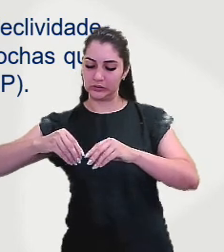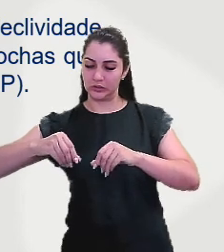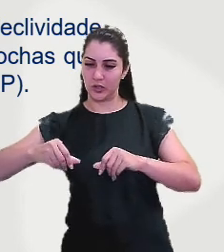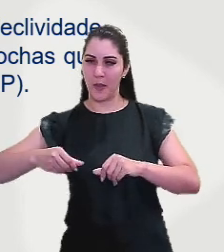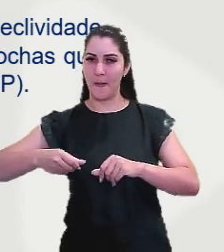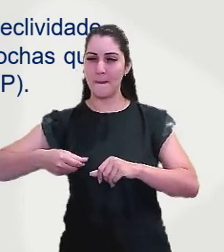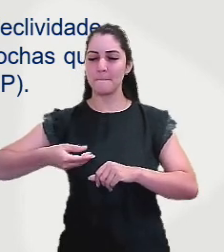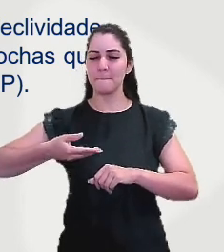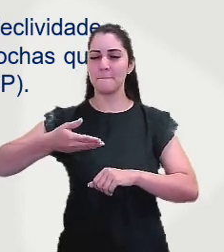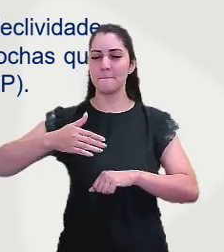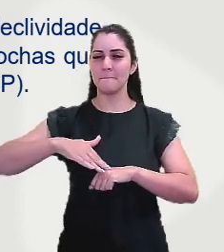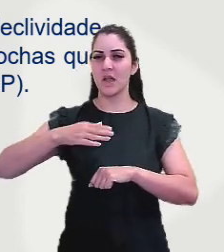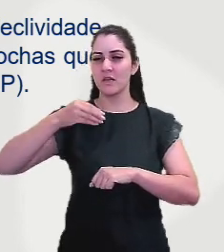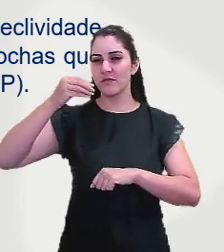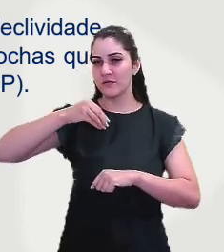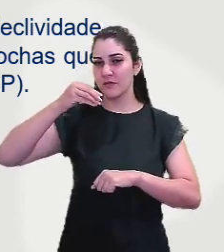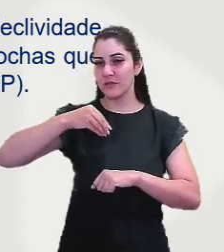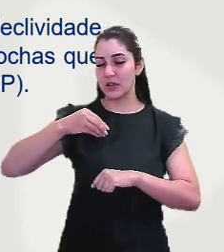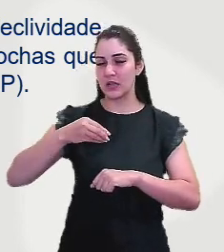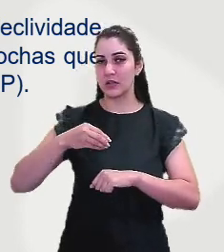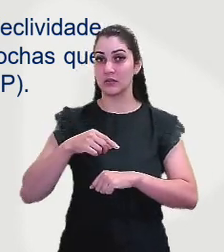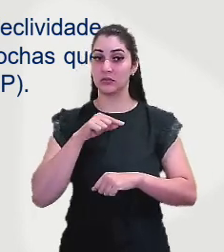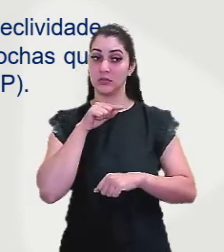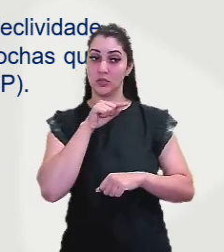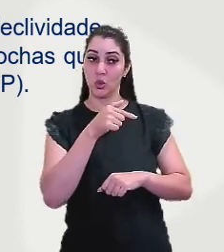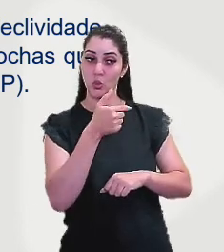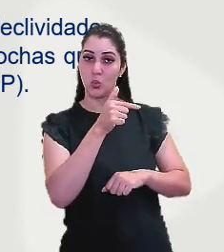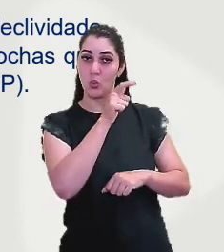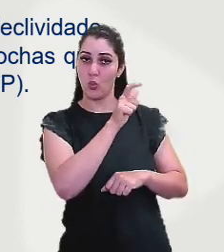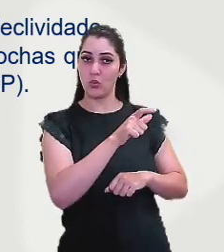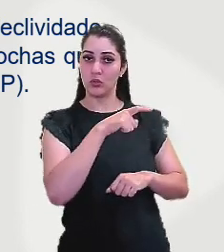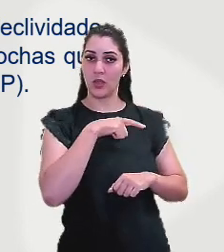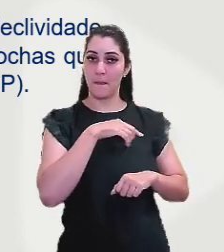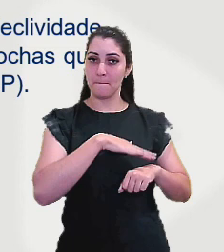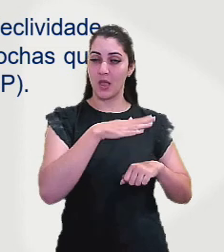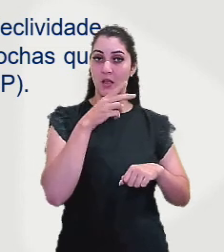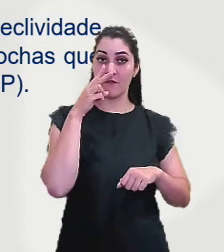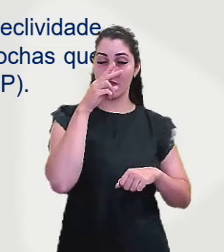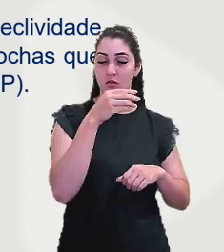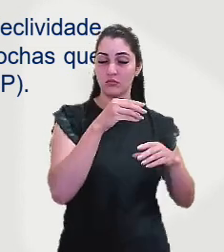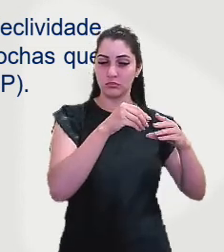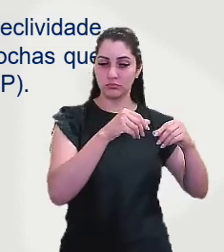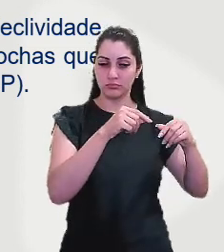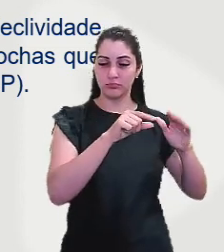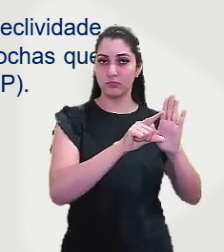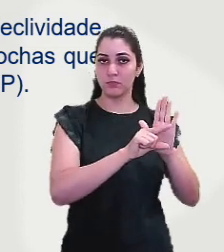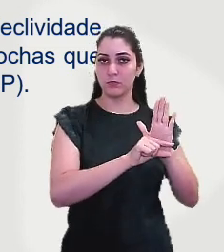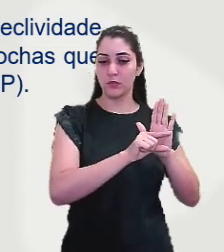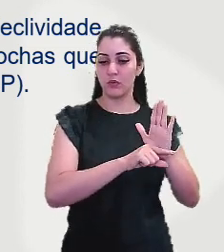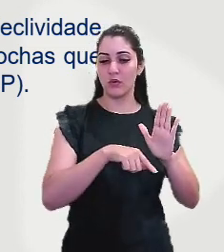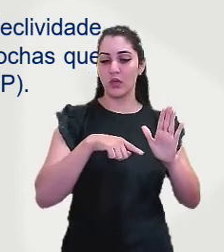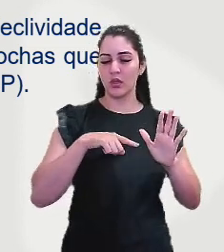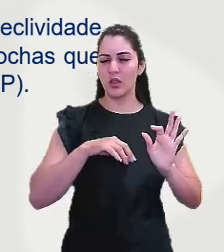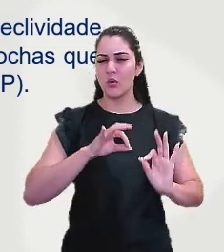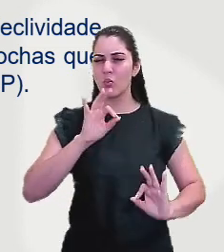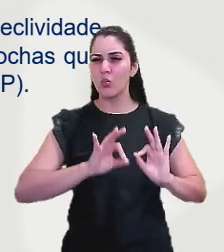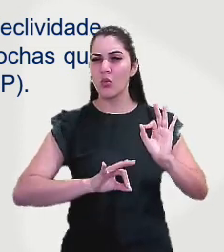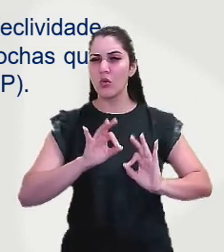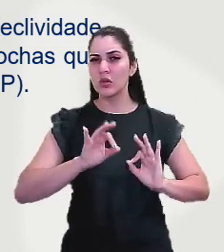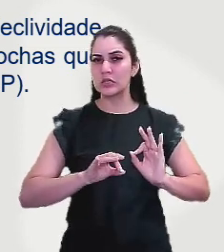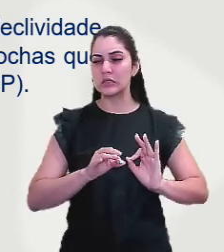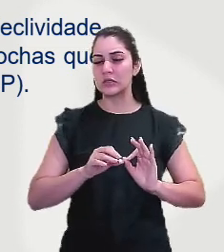um maior desgaste, e de outro a rocha ela resistia um pouco mais, houve um desgaste menor, e ela fica assim com essa forma, né? A gente observa, tem um